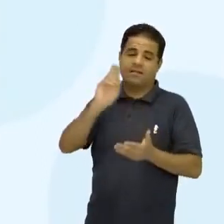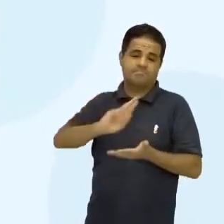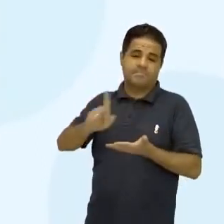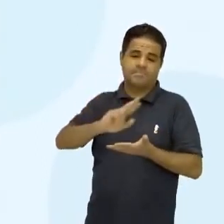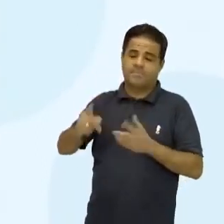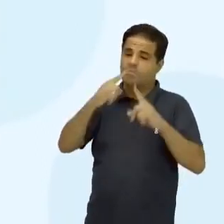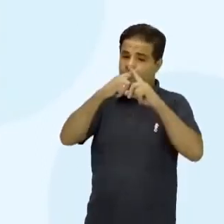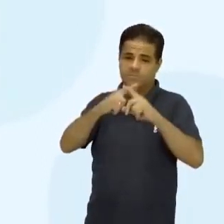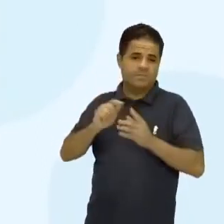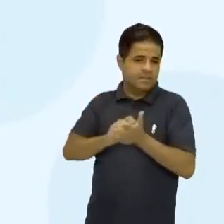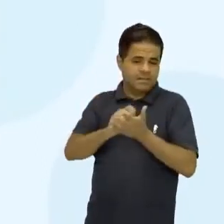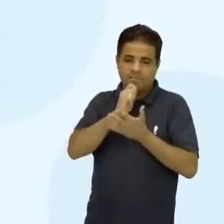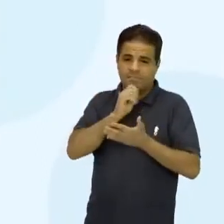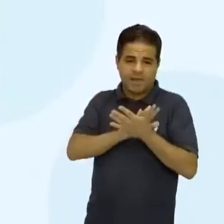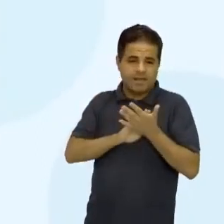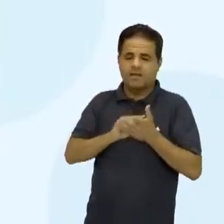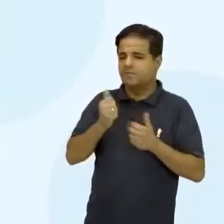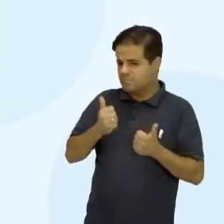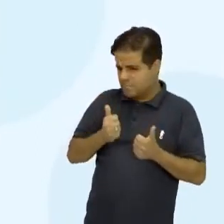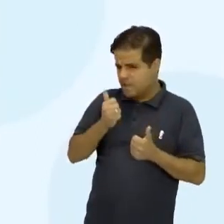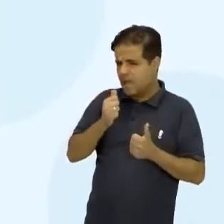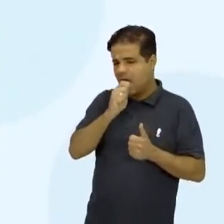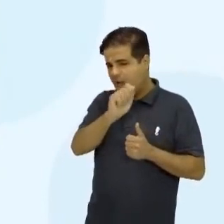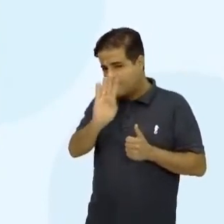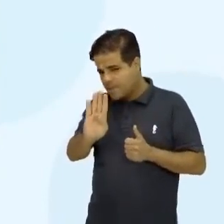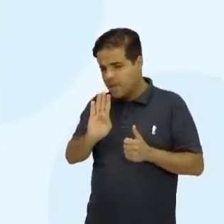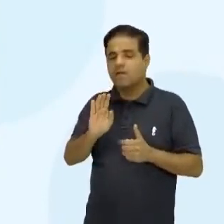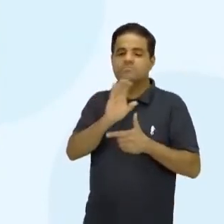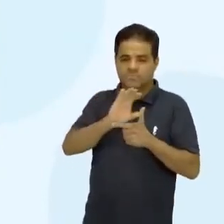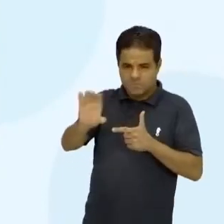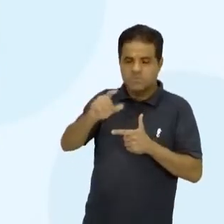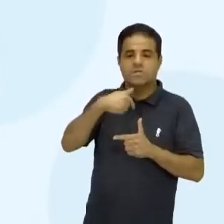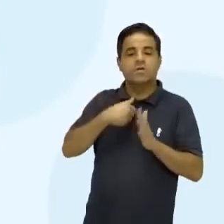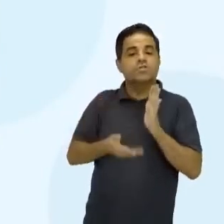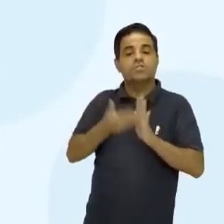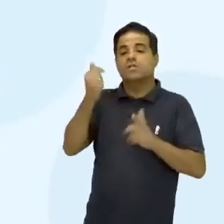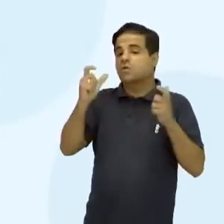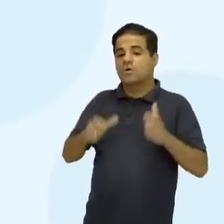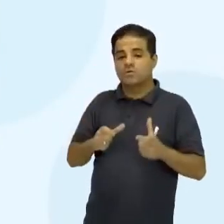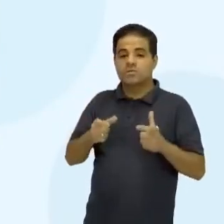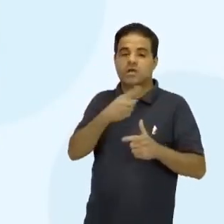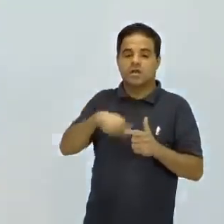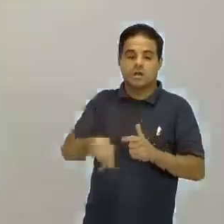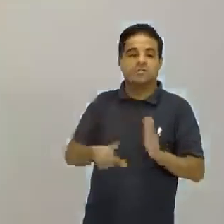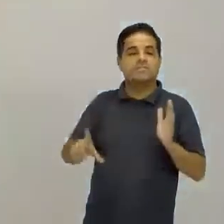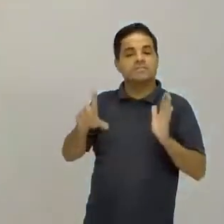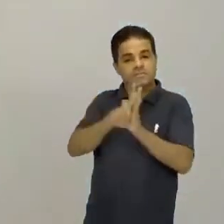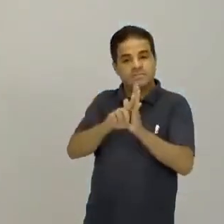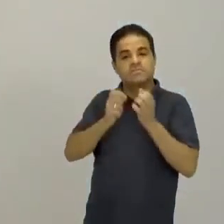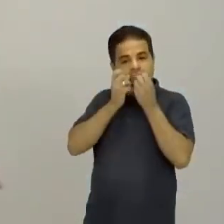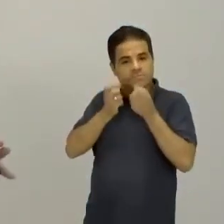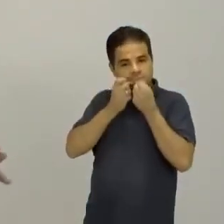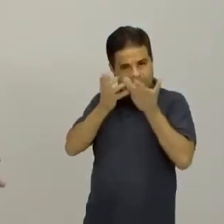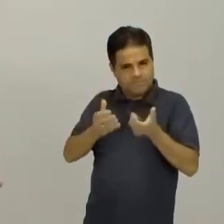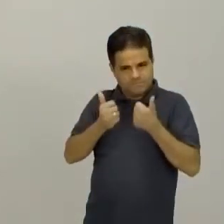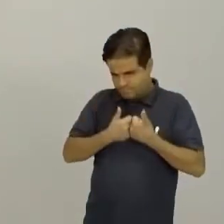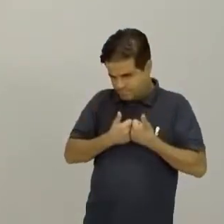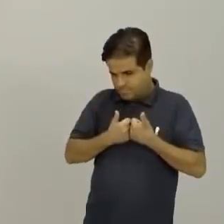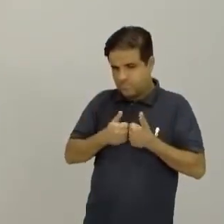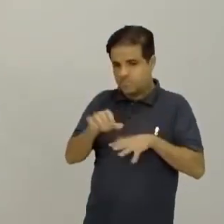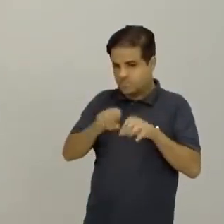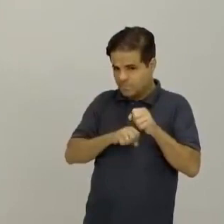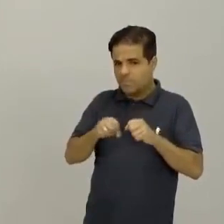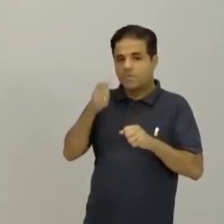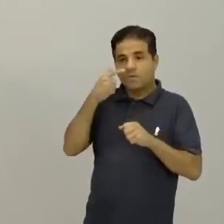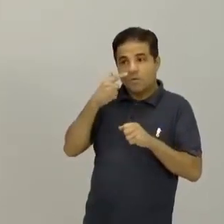multiplicando. Tudo bem quem é o A e o B? Então, o coeficiente A e B eu tirei da onde? Da nossa lei de formação. Tranquilo? Olhei